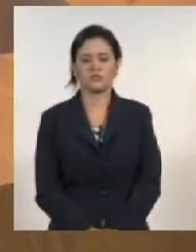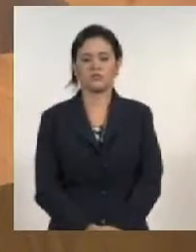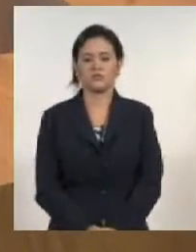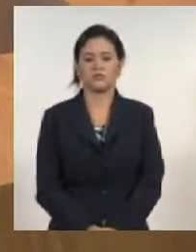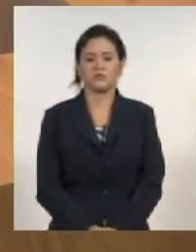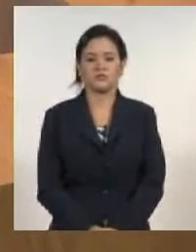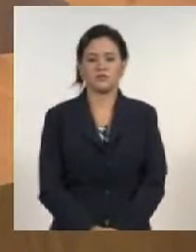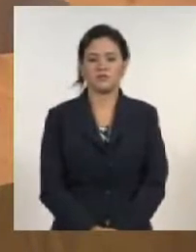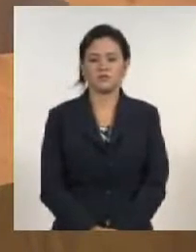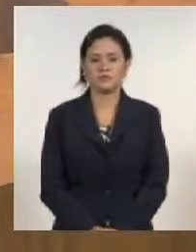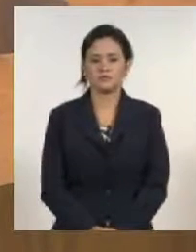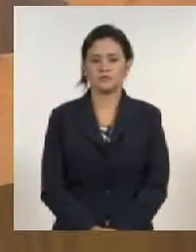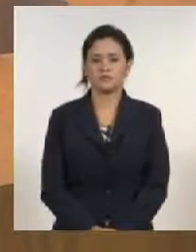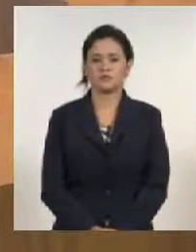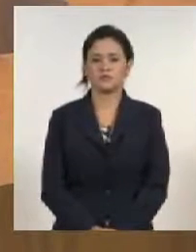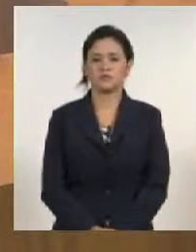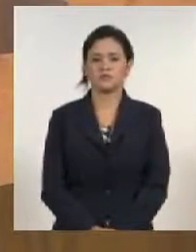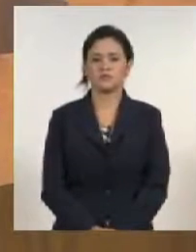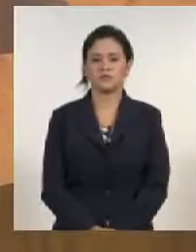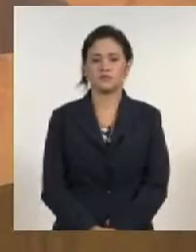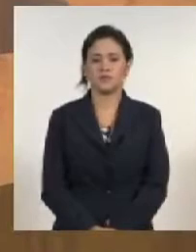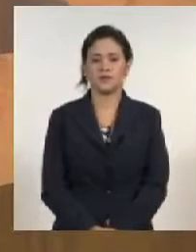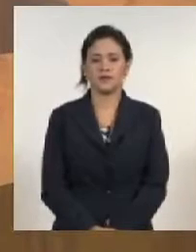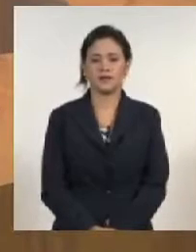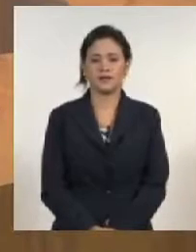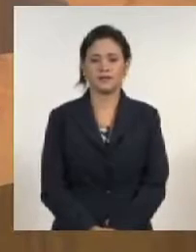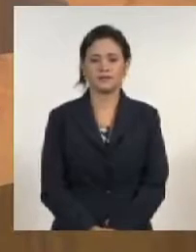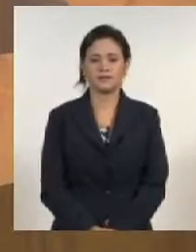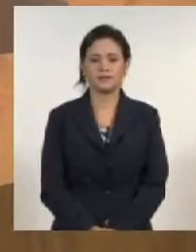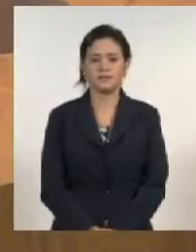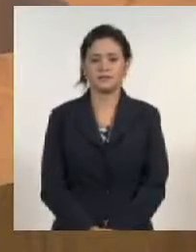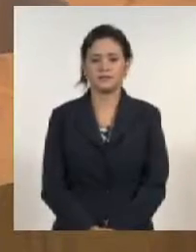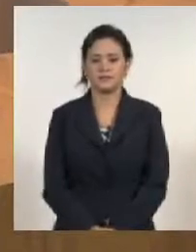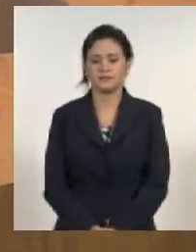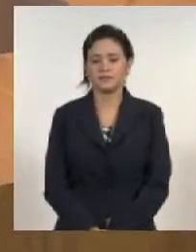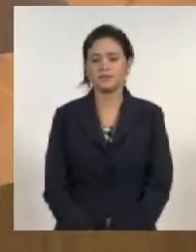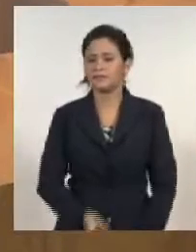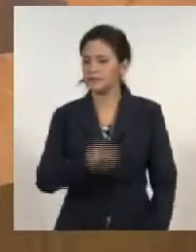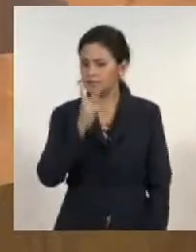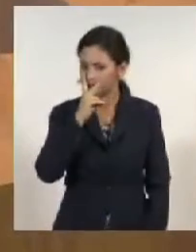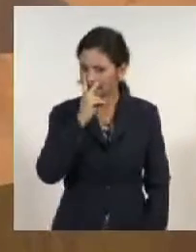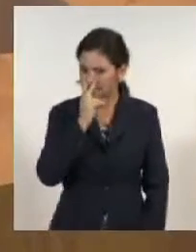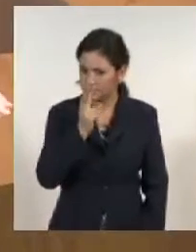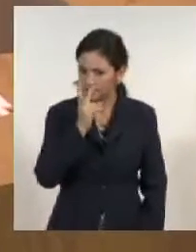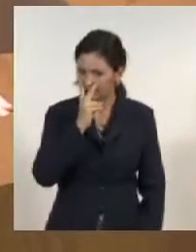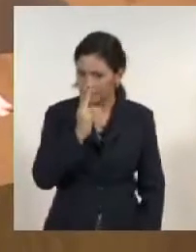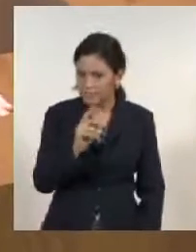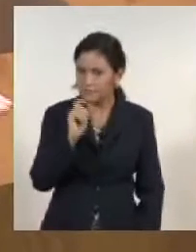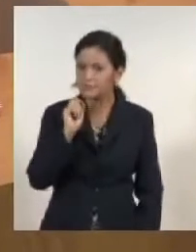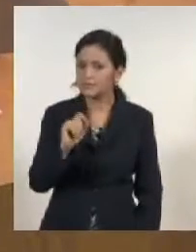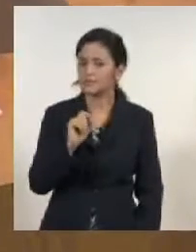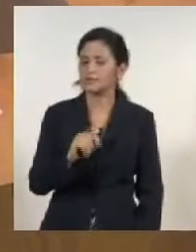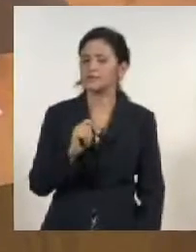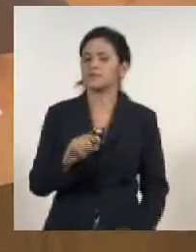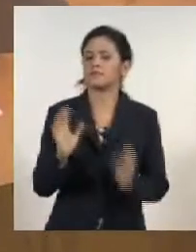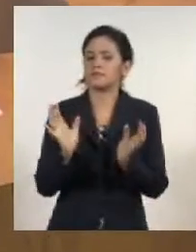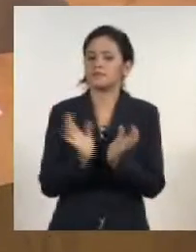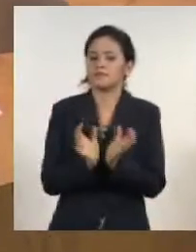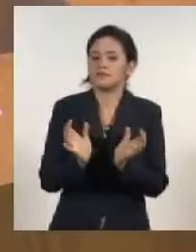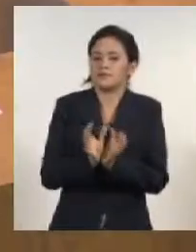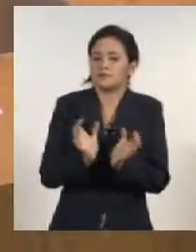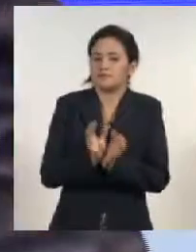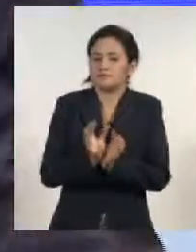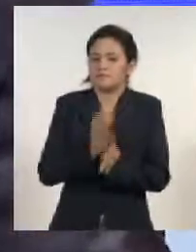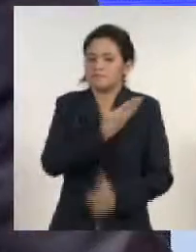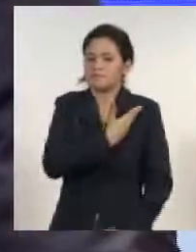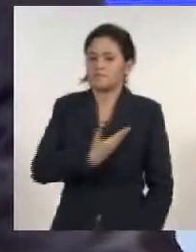dá é que o pessoal que ficou, o grupo que ficou no poder até 31 de dezembro passado,